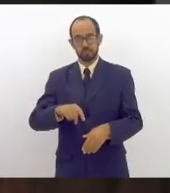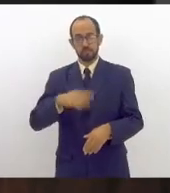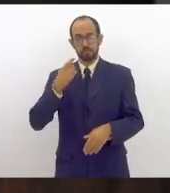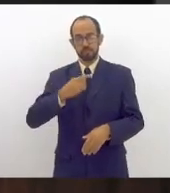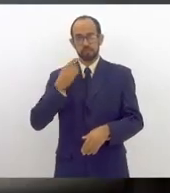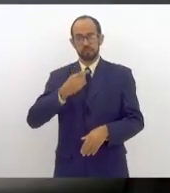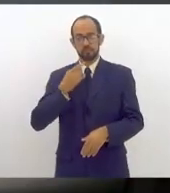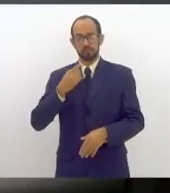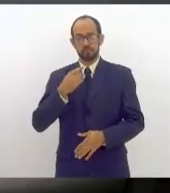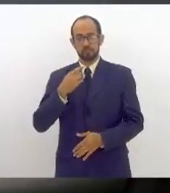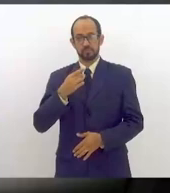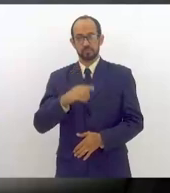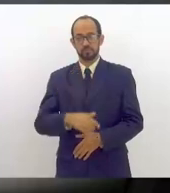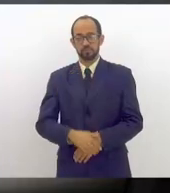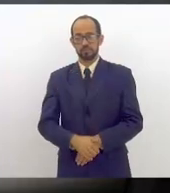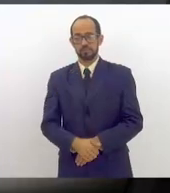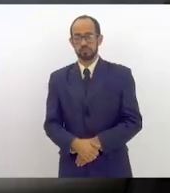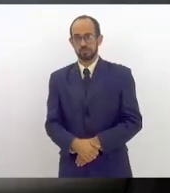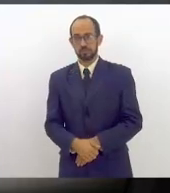Malhapão.